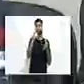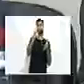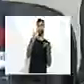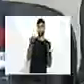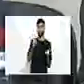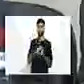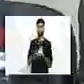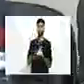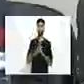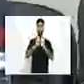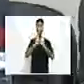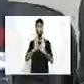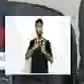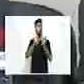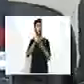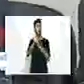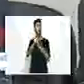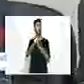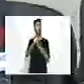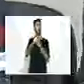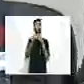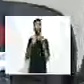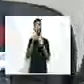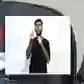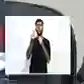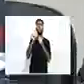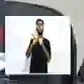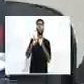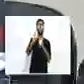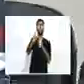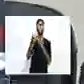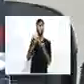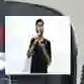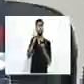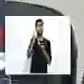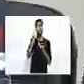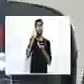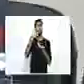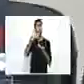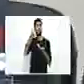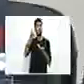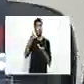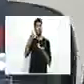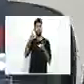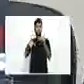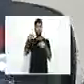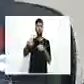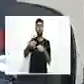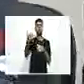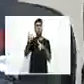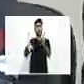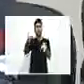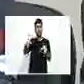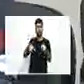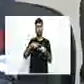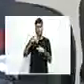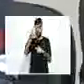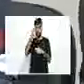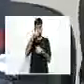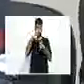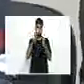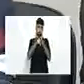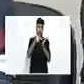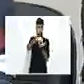eh O que pode ser feito para melhorar esse número se vocês já estão pensando né não sei algum